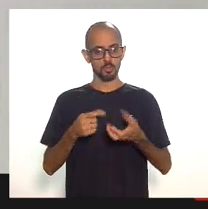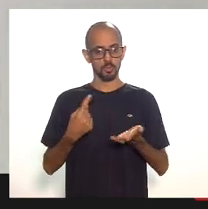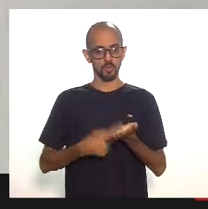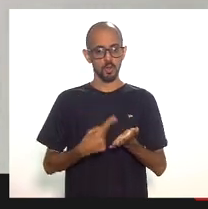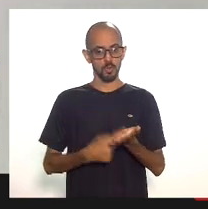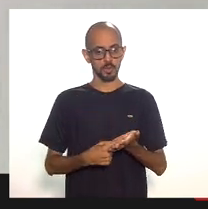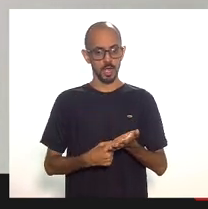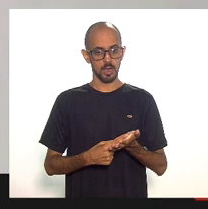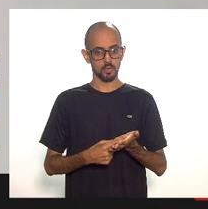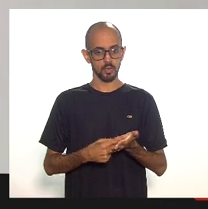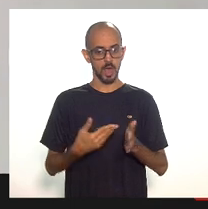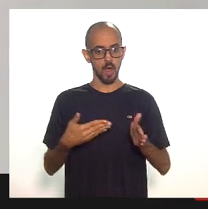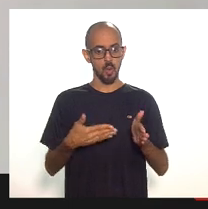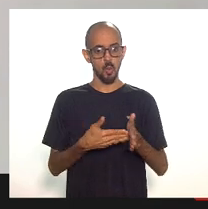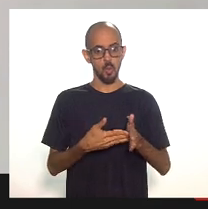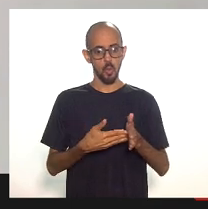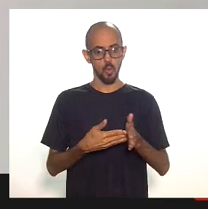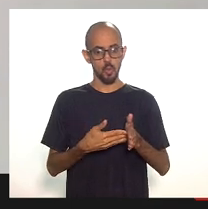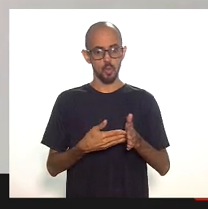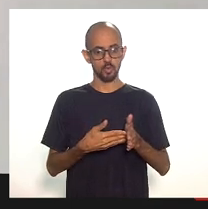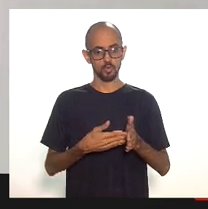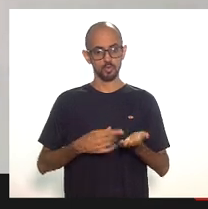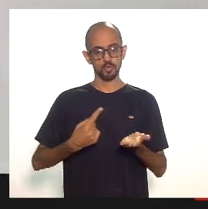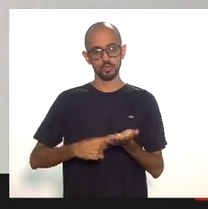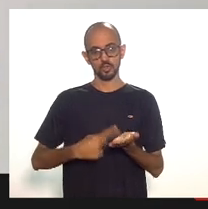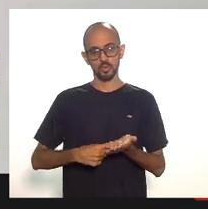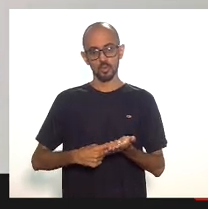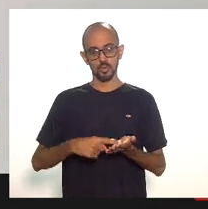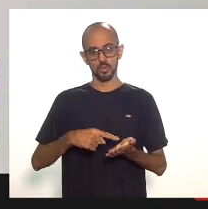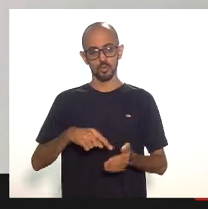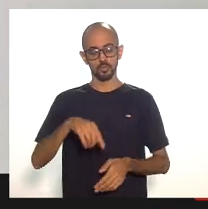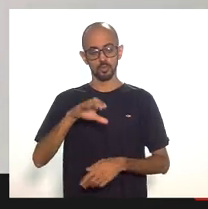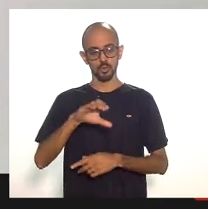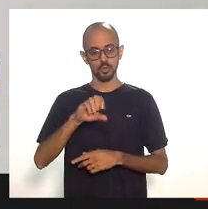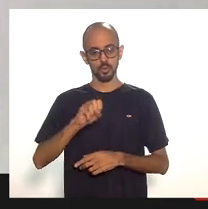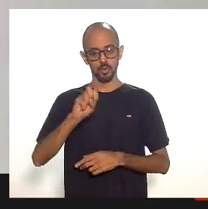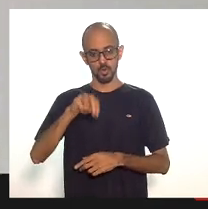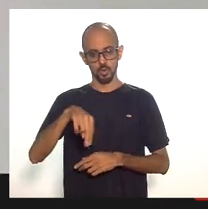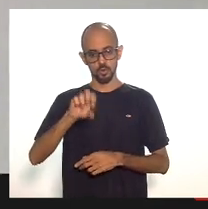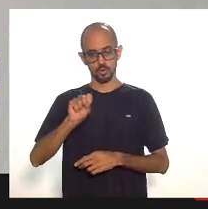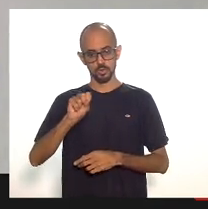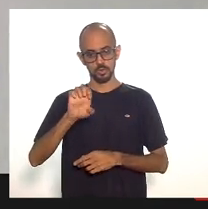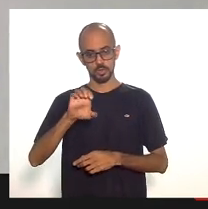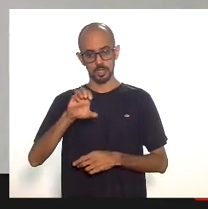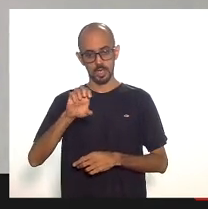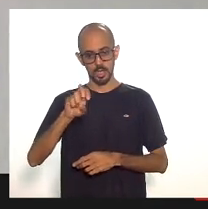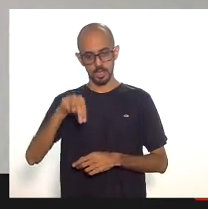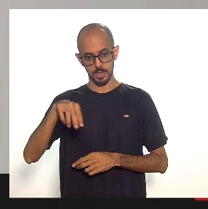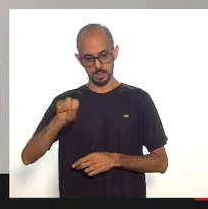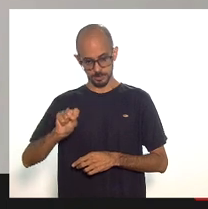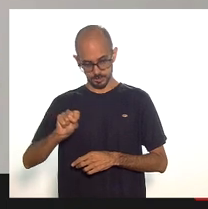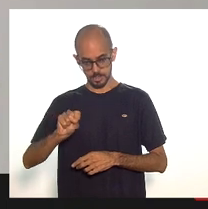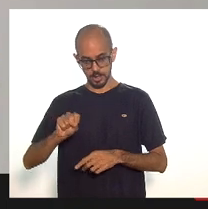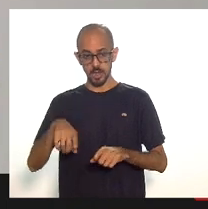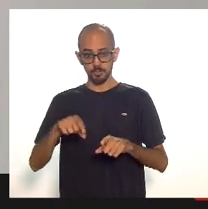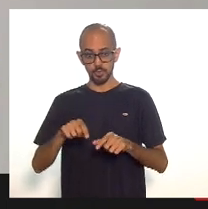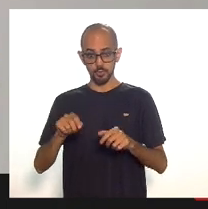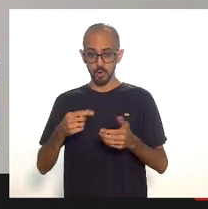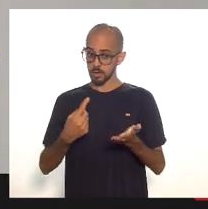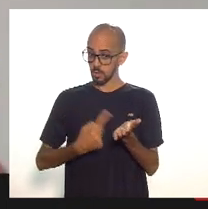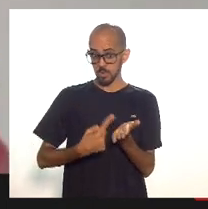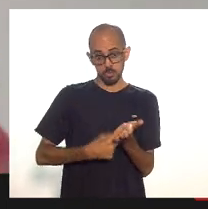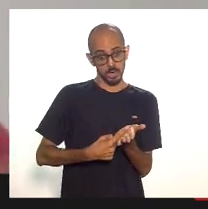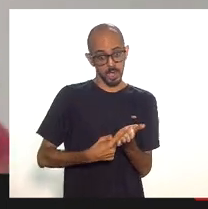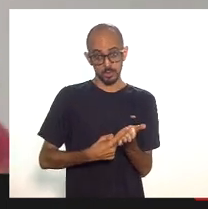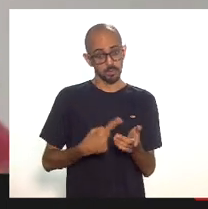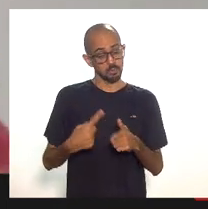última atualização da deliberação CIB-Consens, né, em relação aos leitos que foram previstos e que não estão